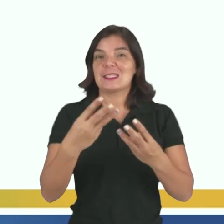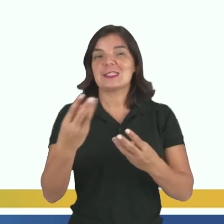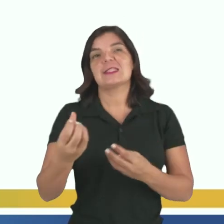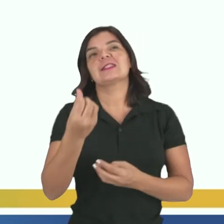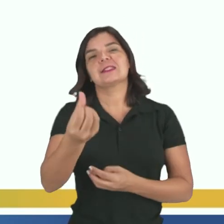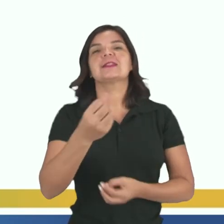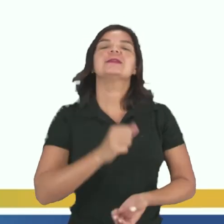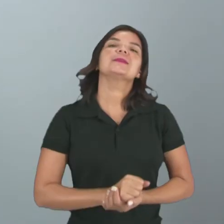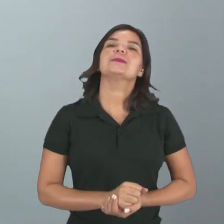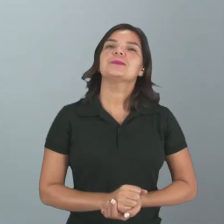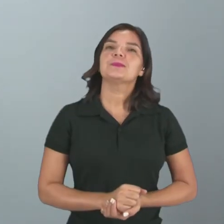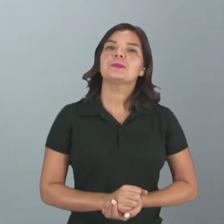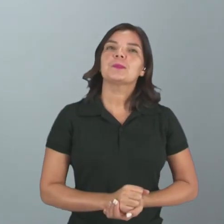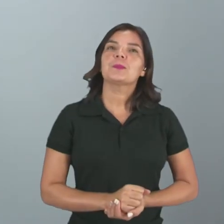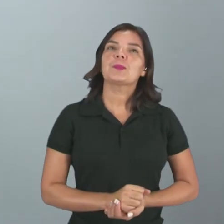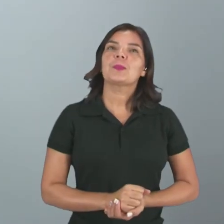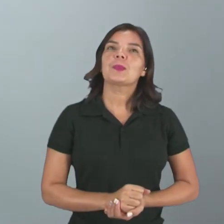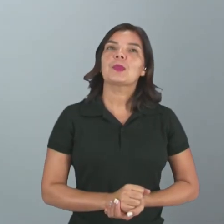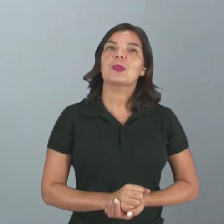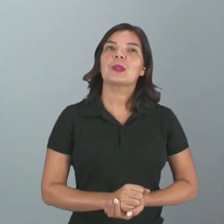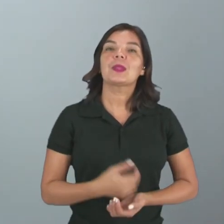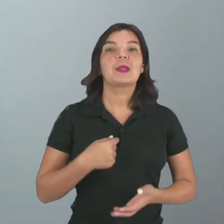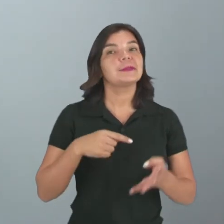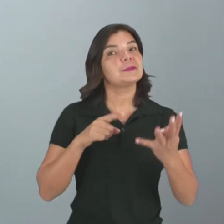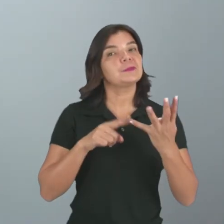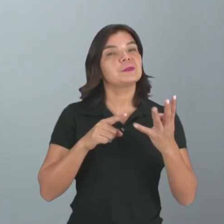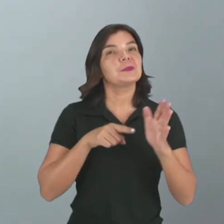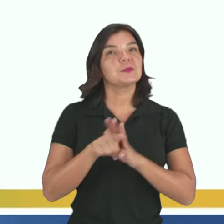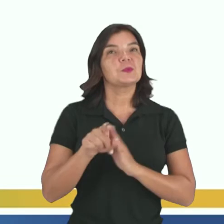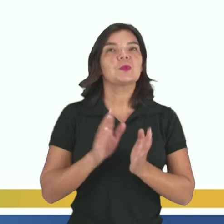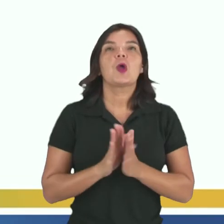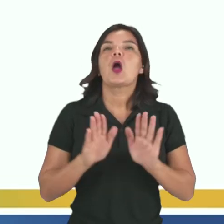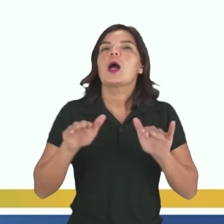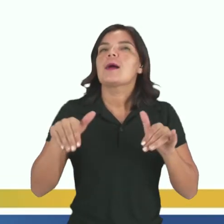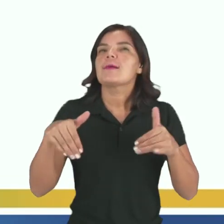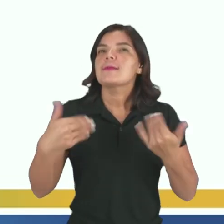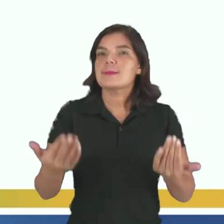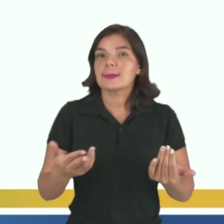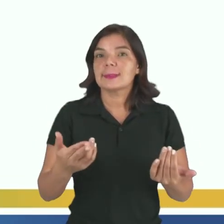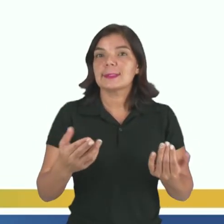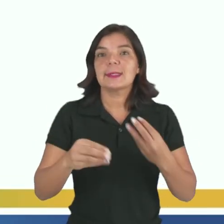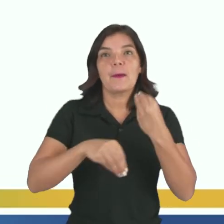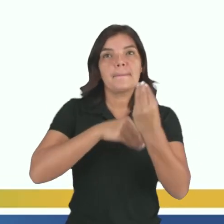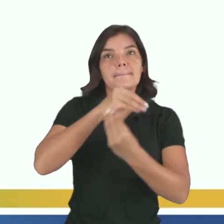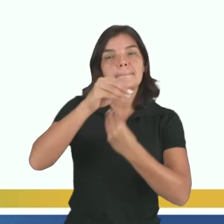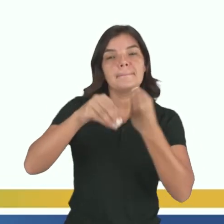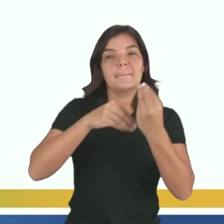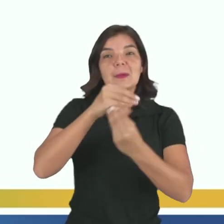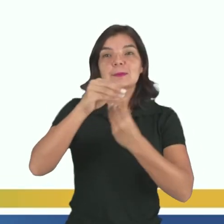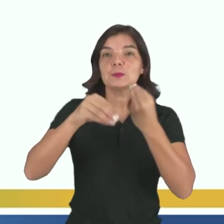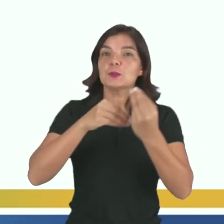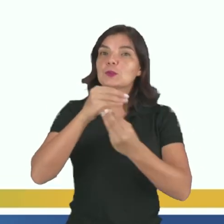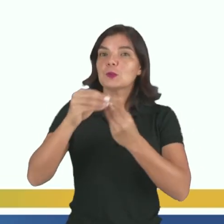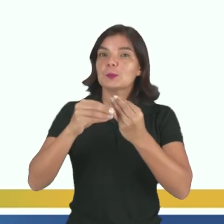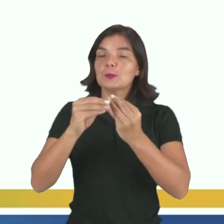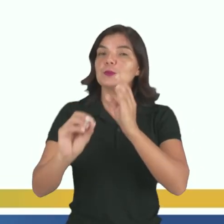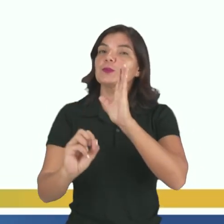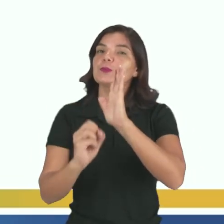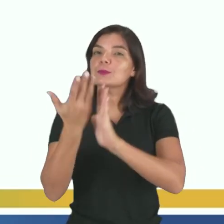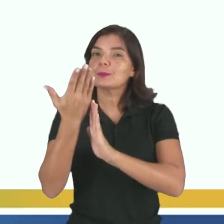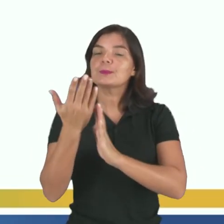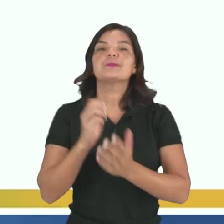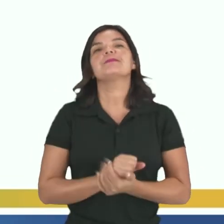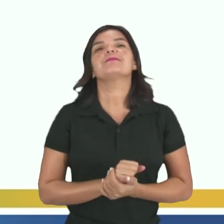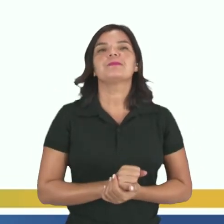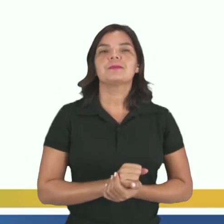6. E por último, pergunta aí para vocês. Quais são as alternativas que apresentam apenas misturas homogêneas,